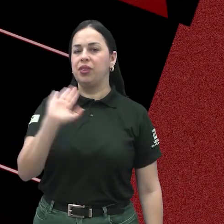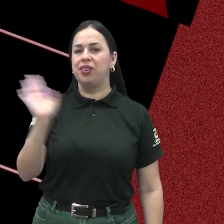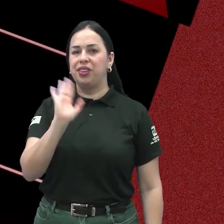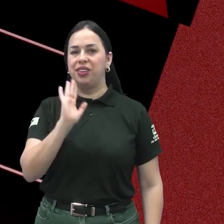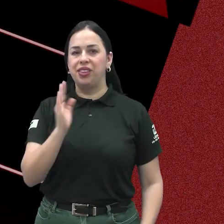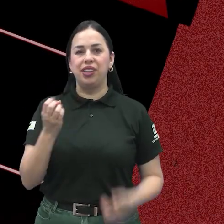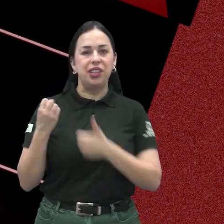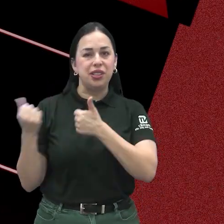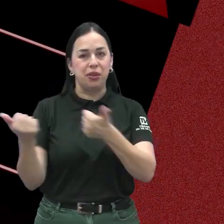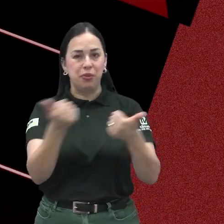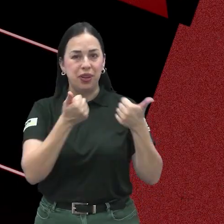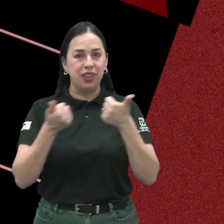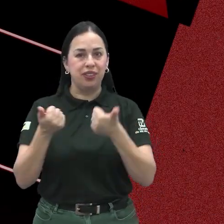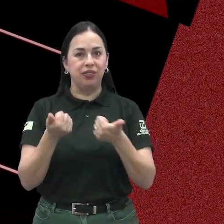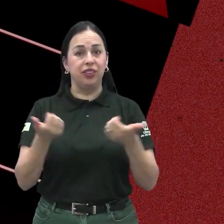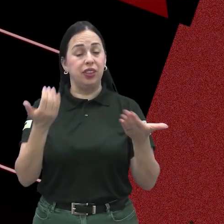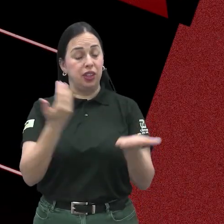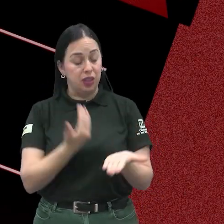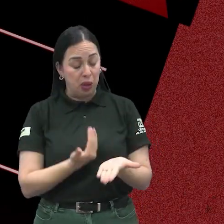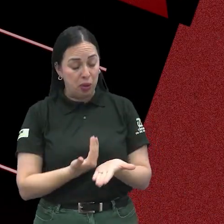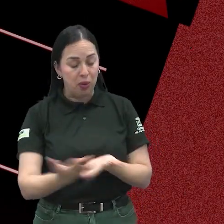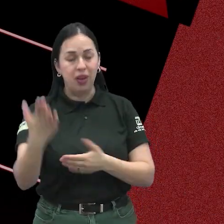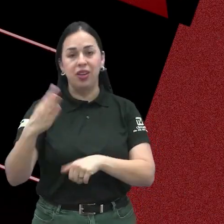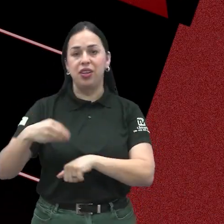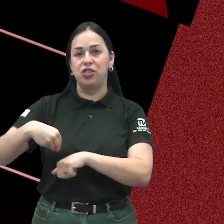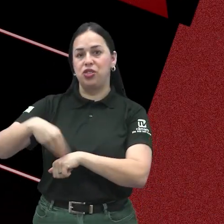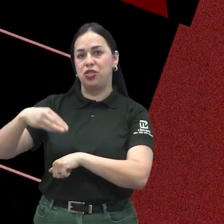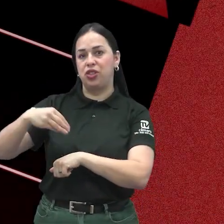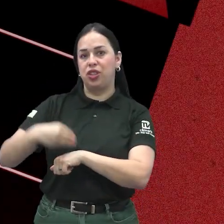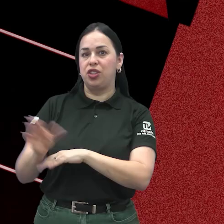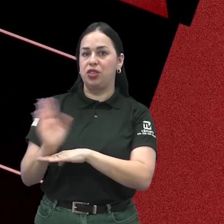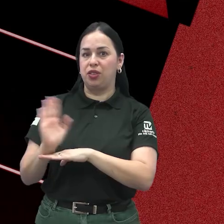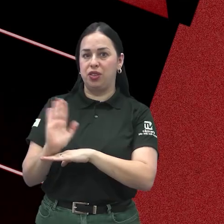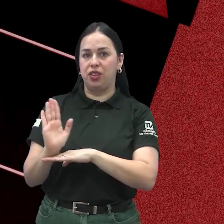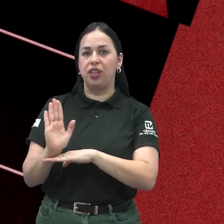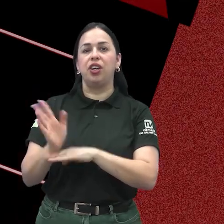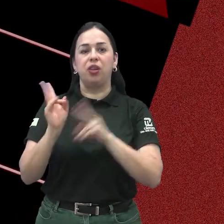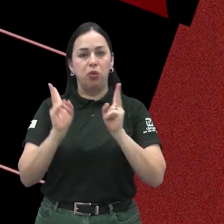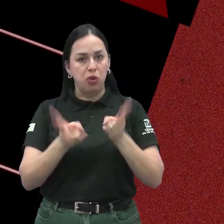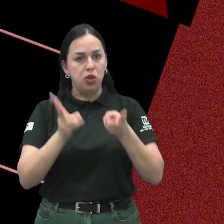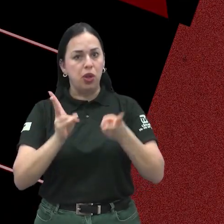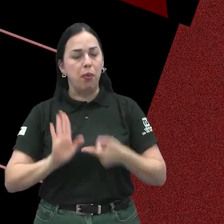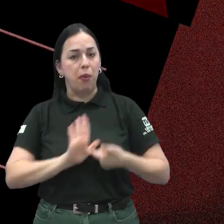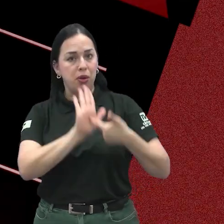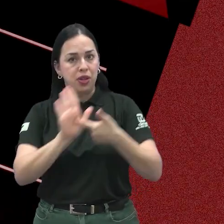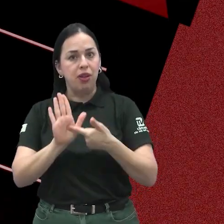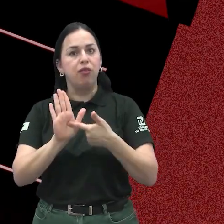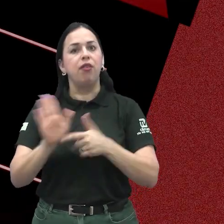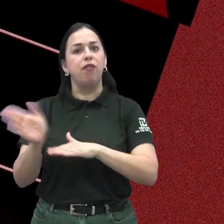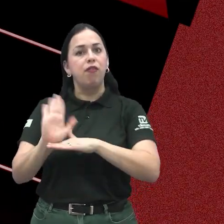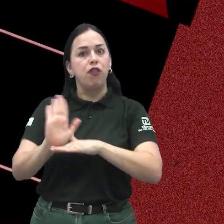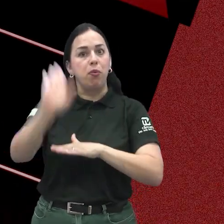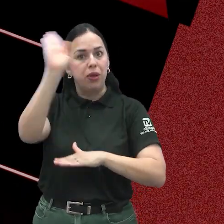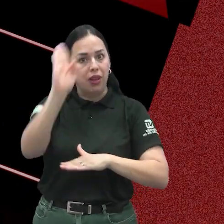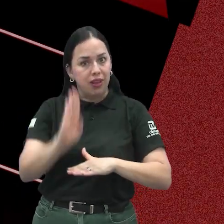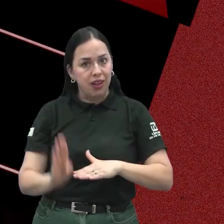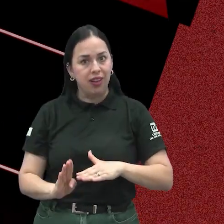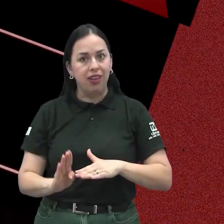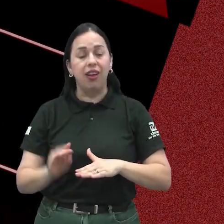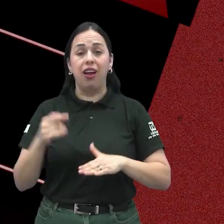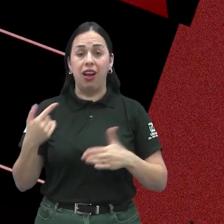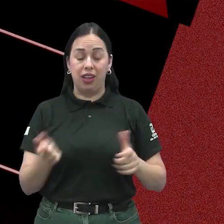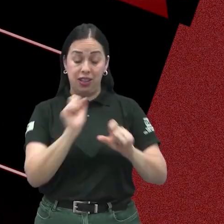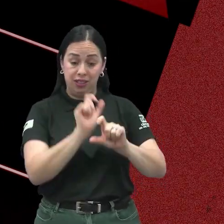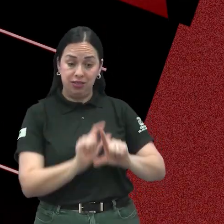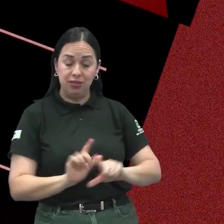Fala pessoal, como vocês estão? Começando mais um Sessão Pipoca, continuando com as nossas dicas de cinema nacional